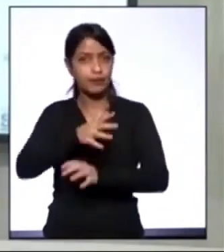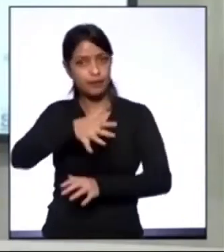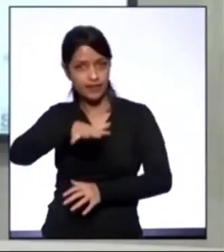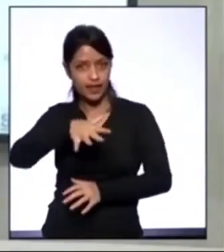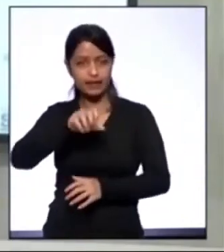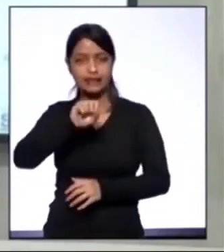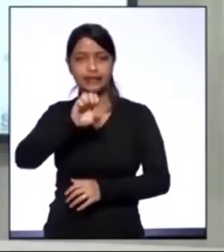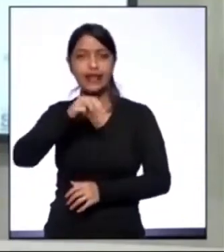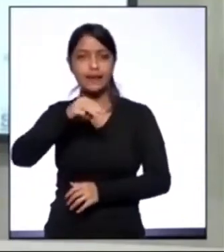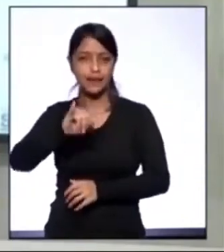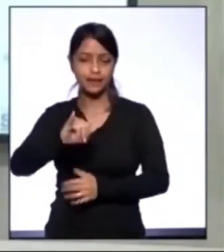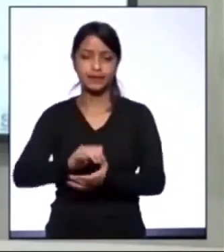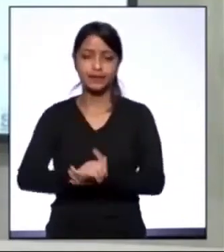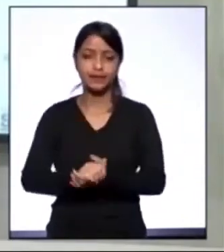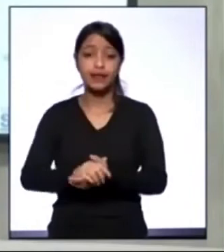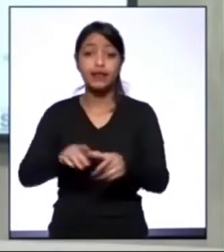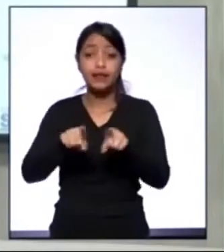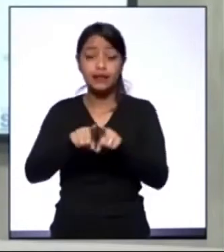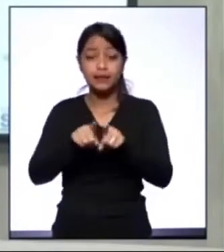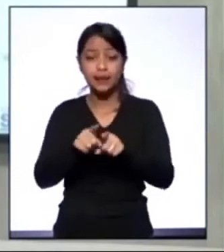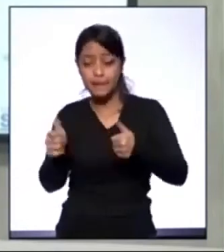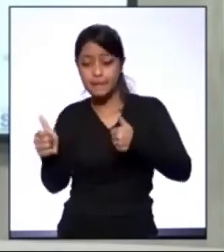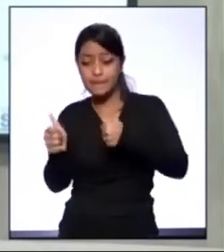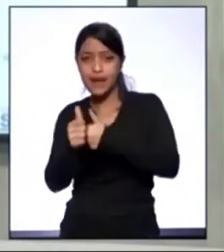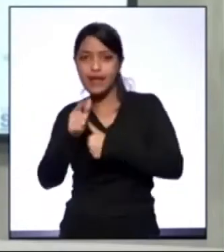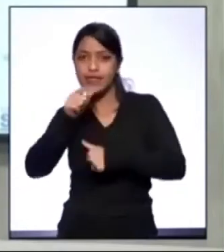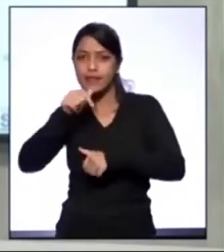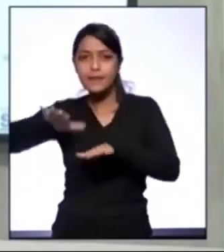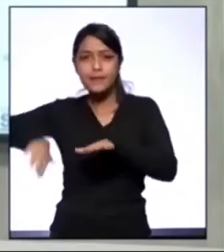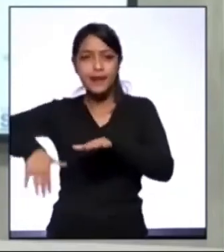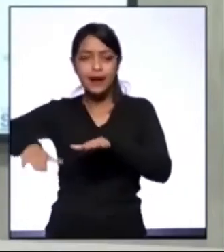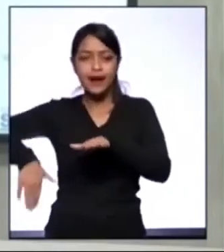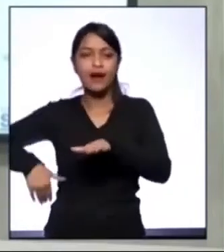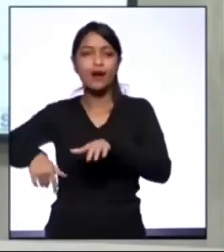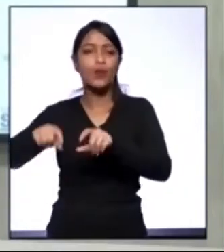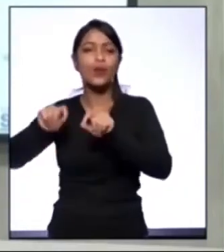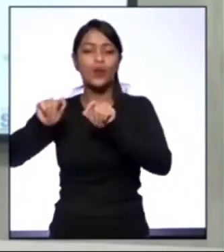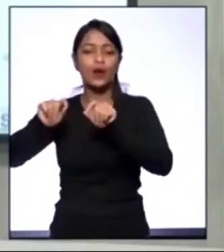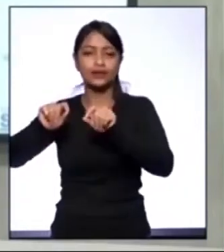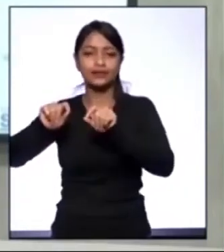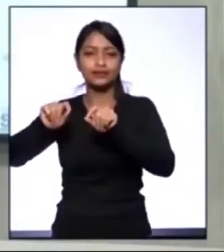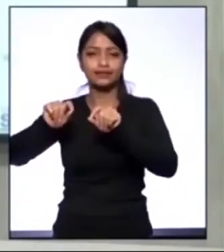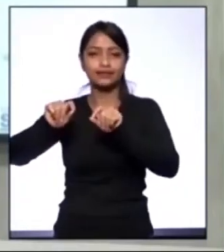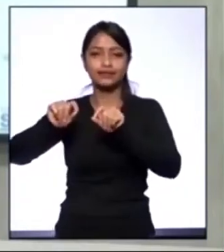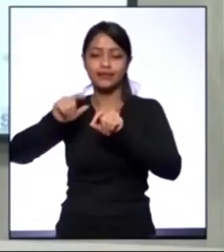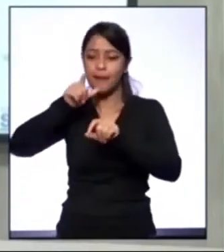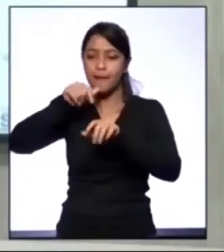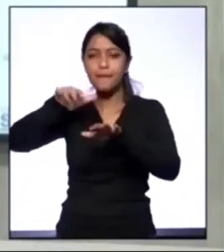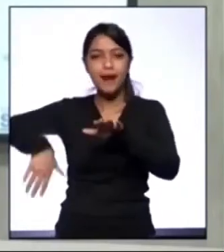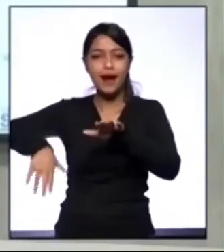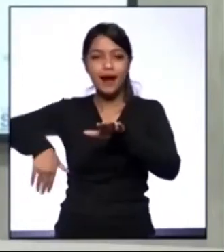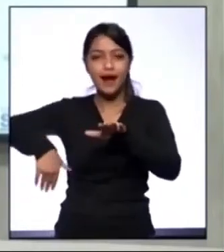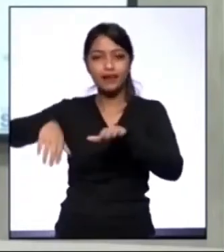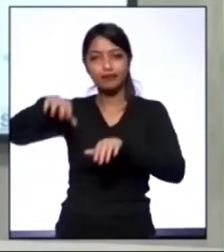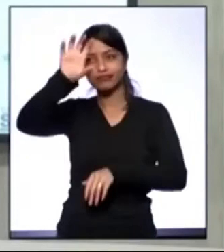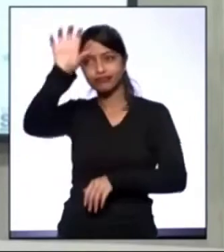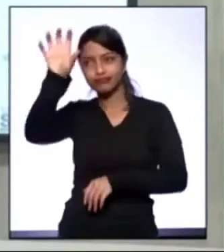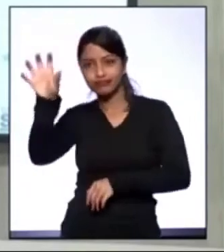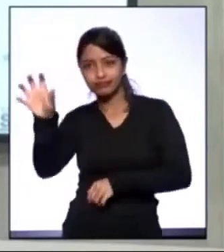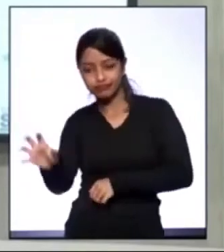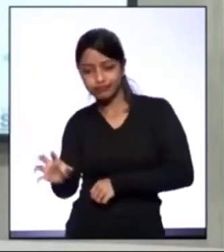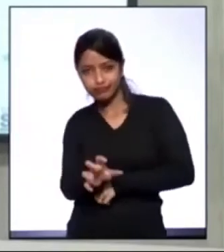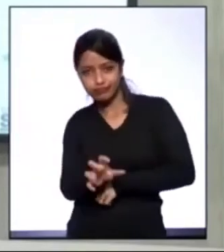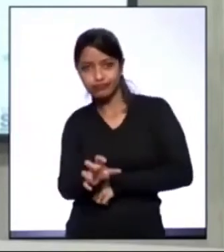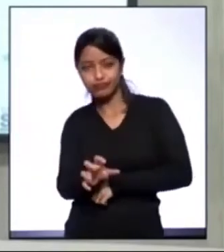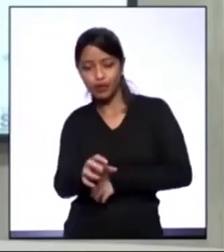tropical litorâneo, ou clima tropical úmido, é o clima lá da fachada do Oceano Atlântico, é onde nós temos